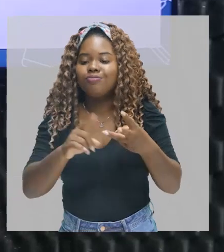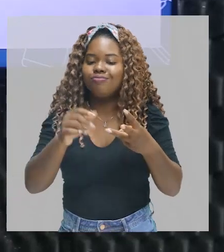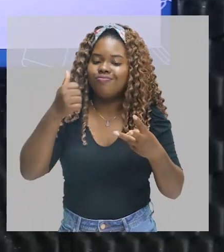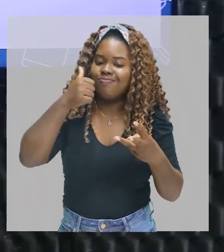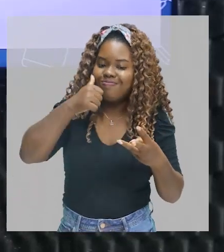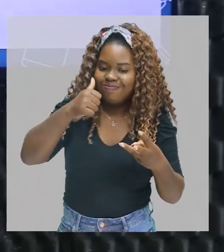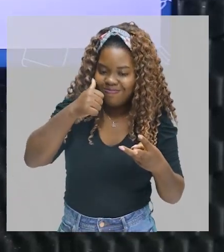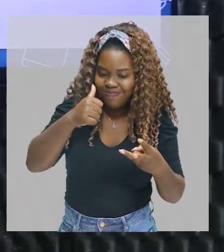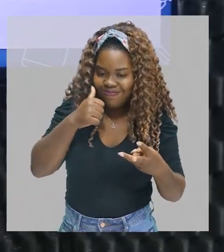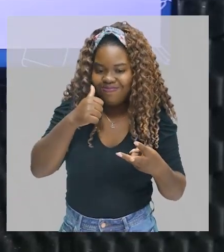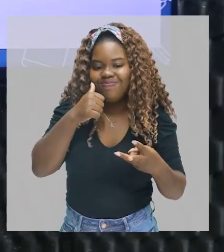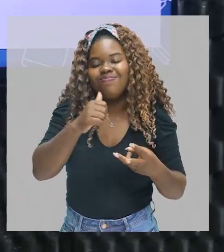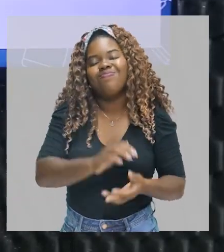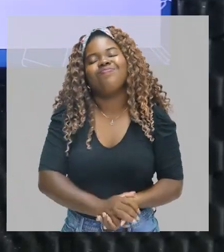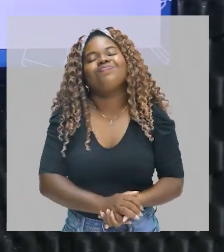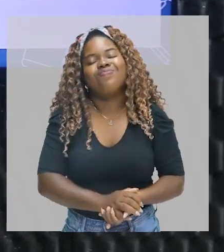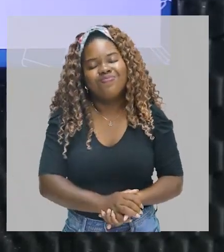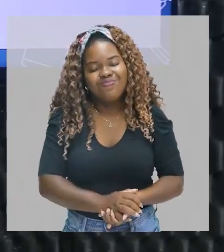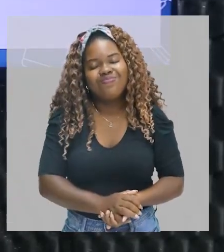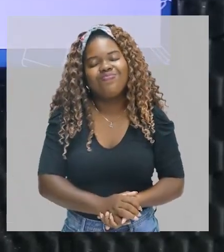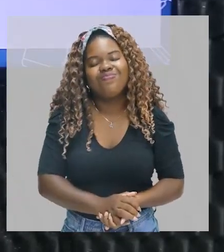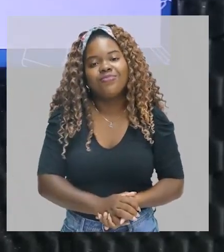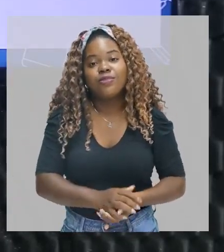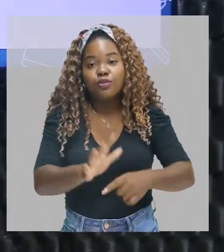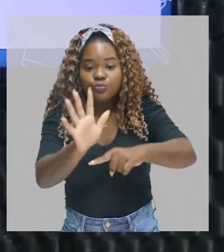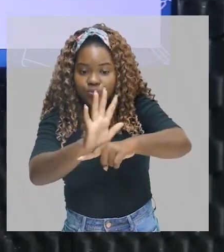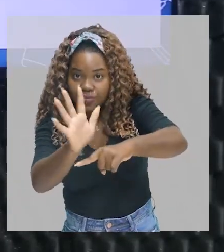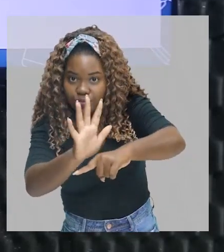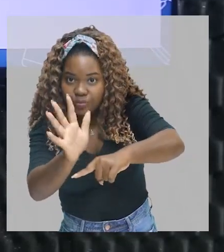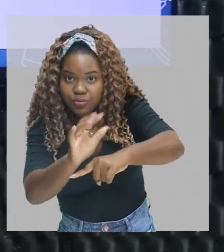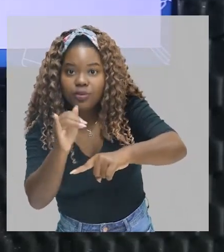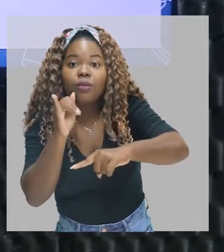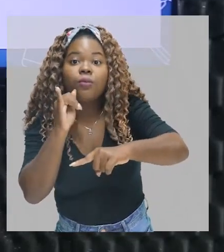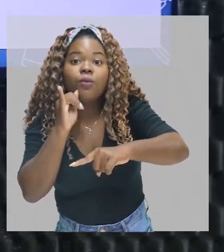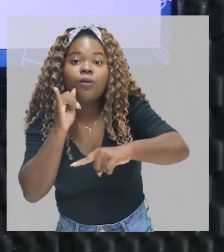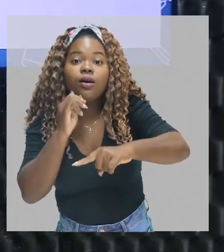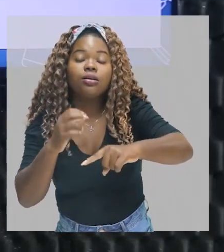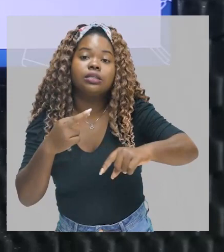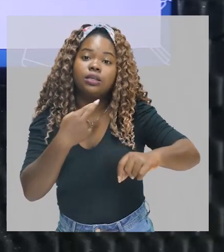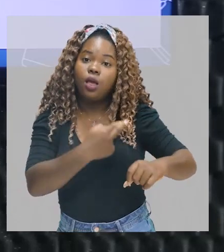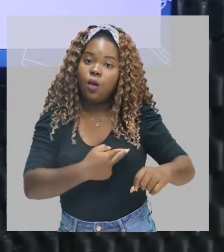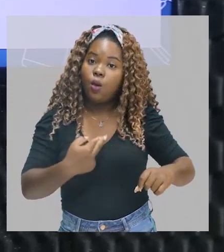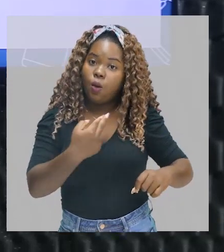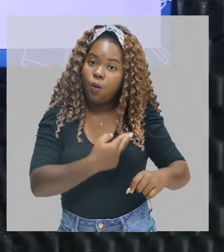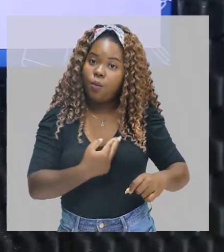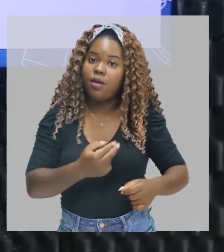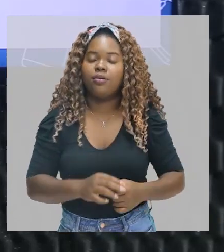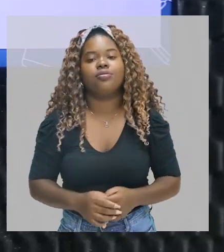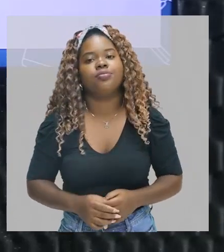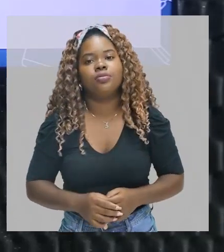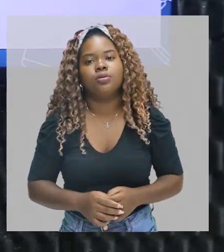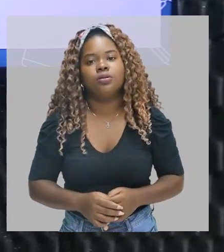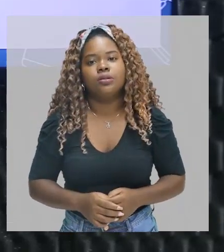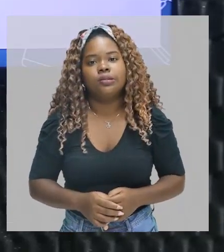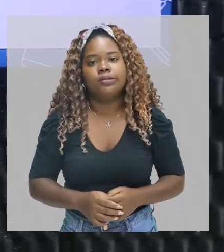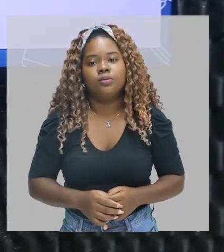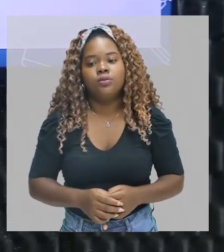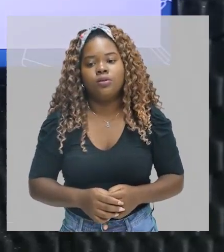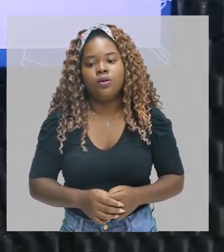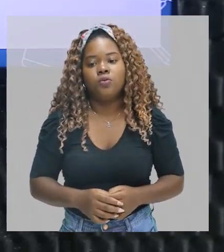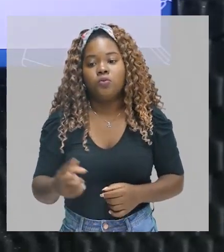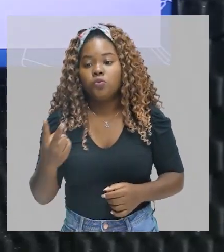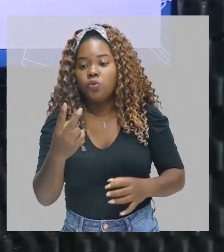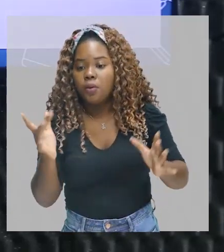da mulher. Quando nós assistimos a filmes românticos, né, comédias românticas, o casal que